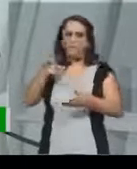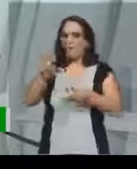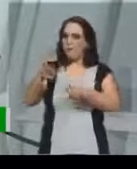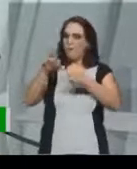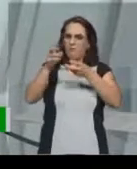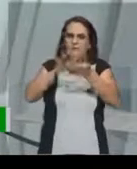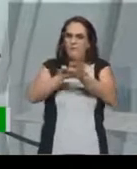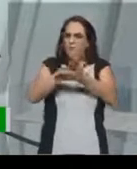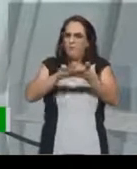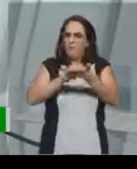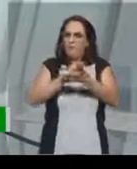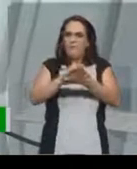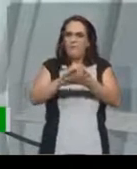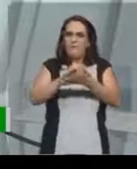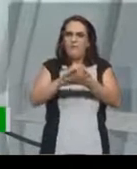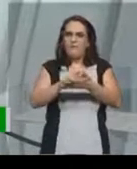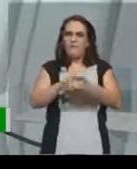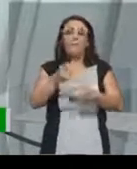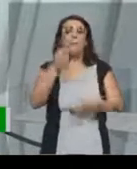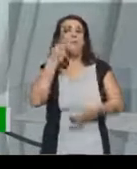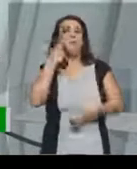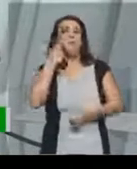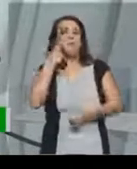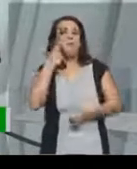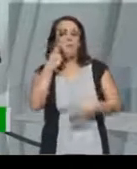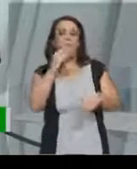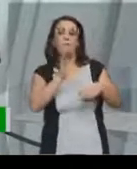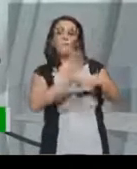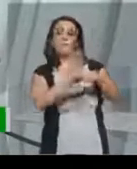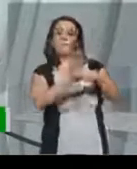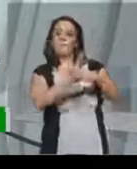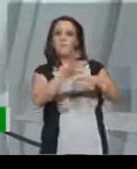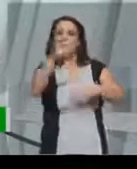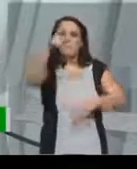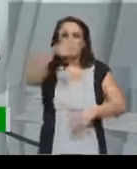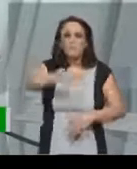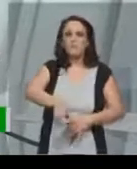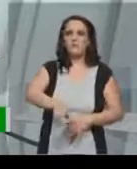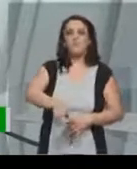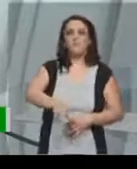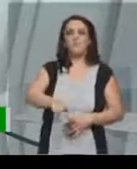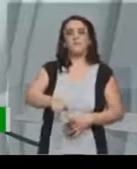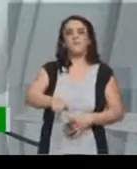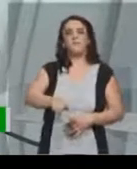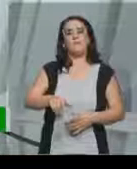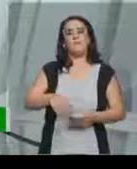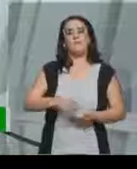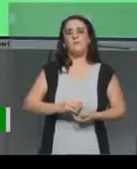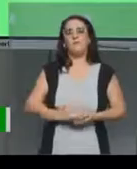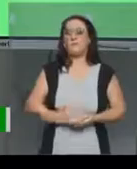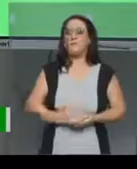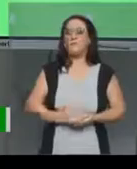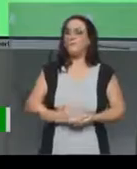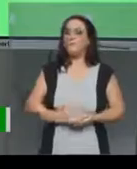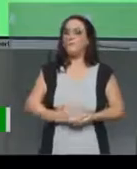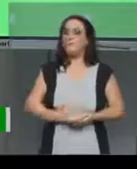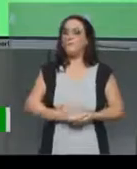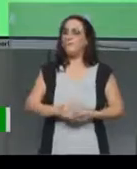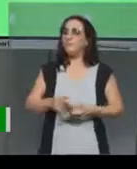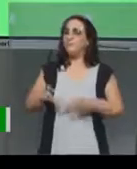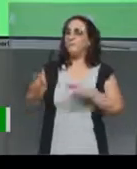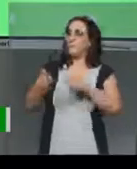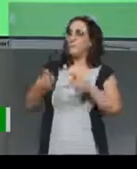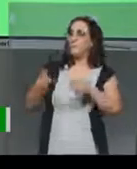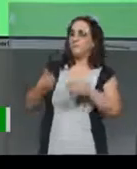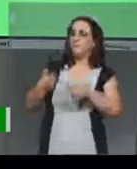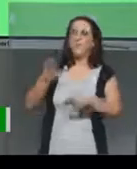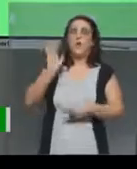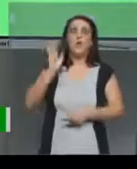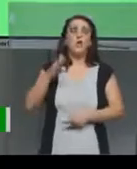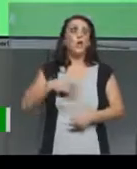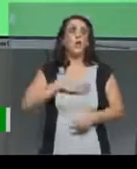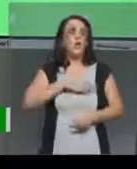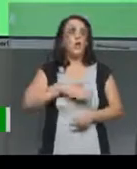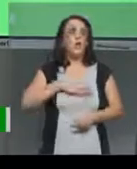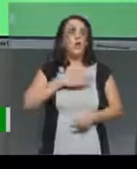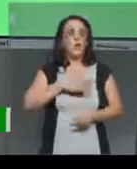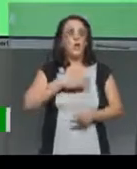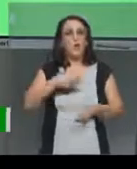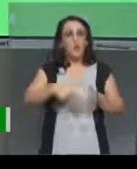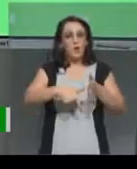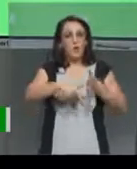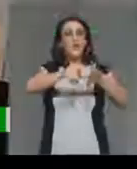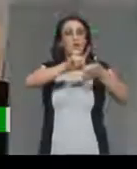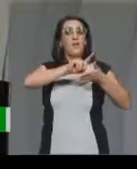abre, né? Para poder... Te dar uma outra visão, sobre o filme. Eu já gosto de ver a resenha antes. A gente tem tão